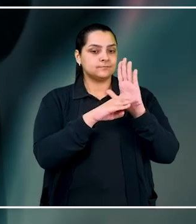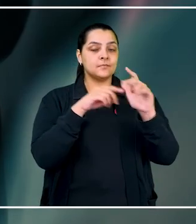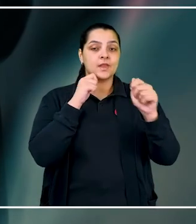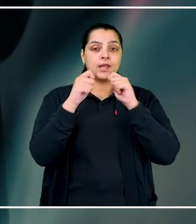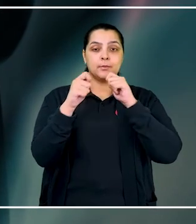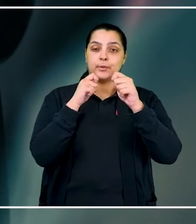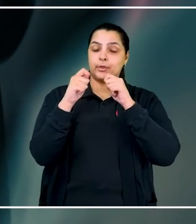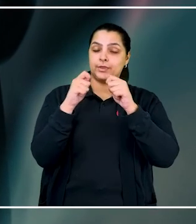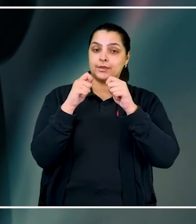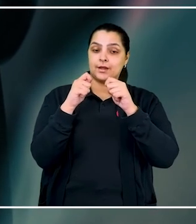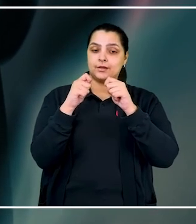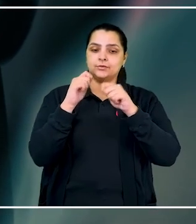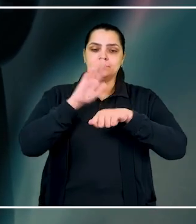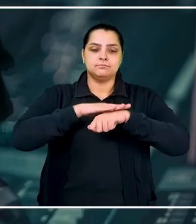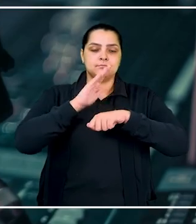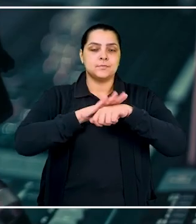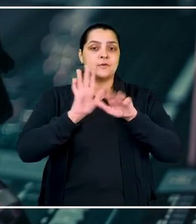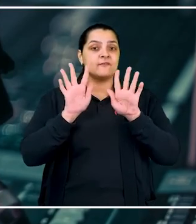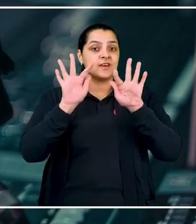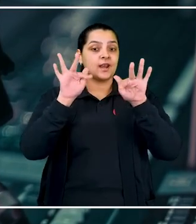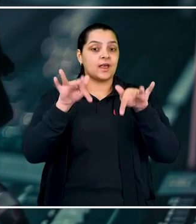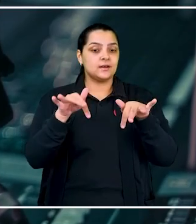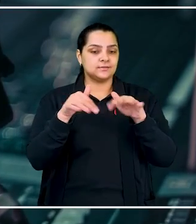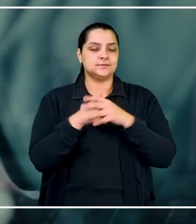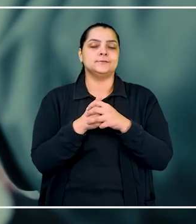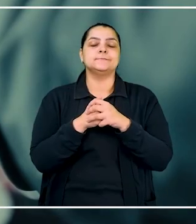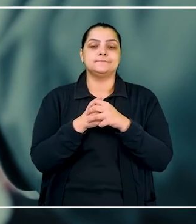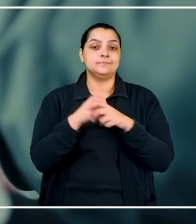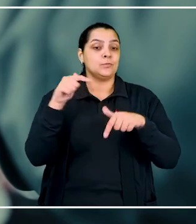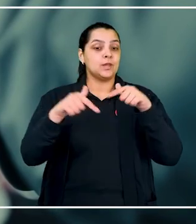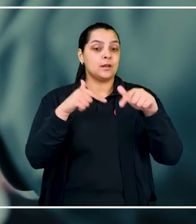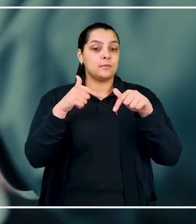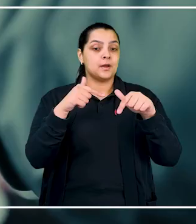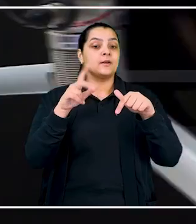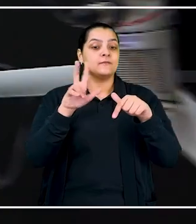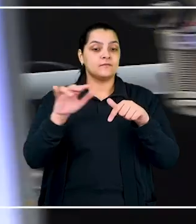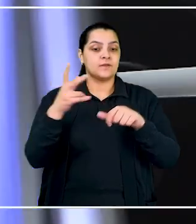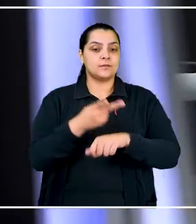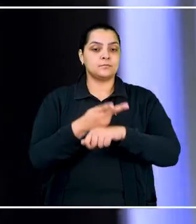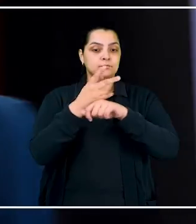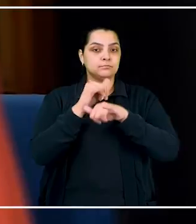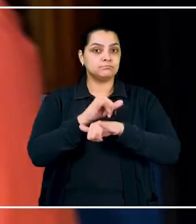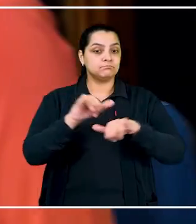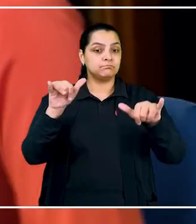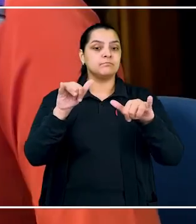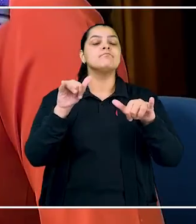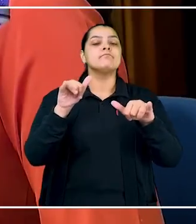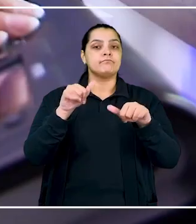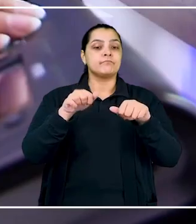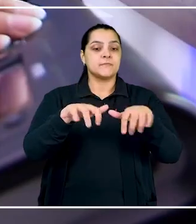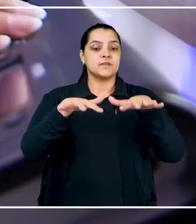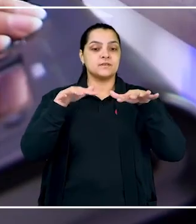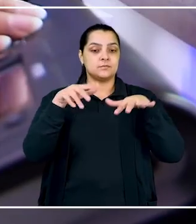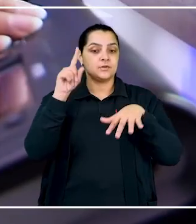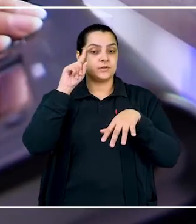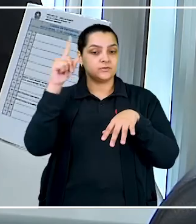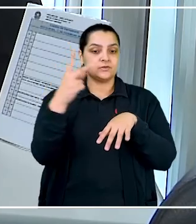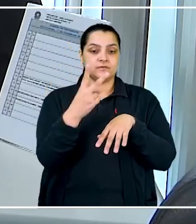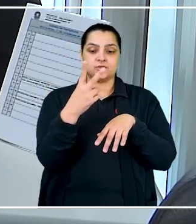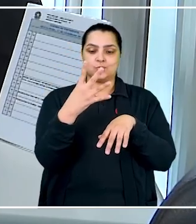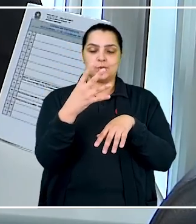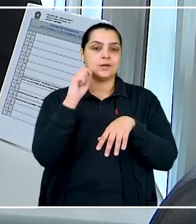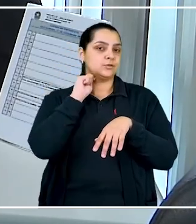lista com as reportagens e produções finalistas. Os trabalhos vencedores serão anunciados em cerimônia agendada